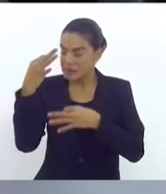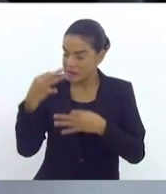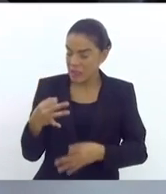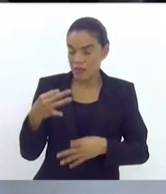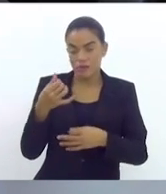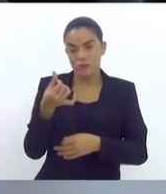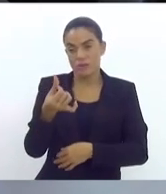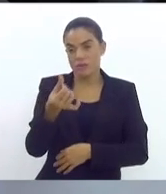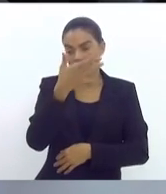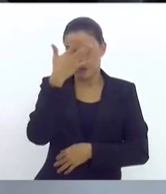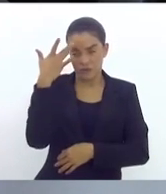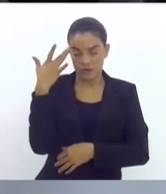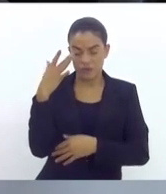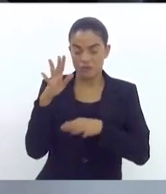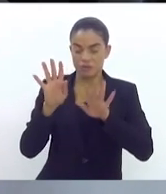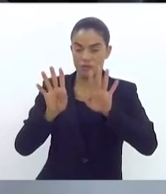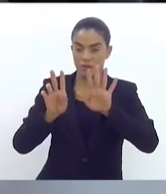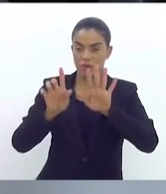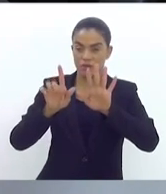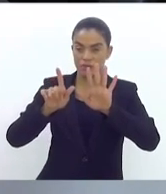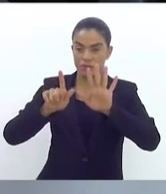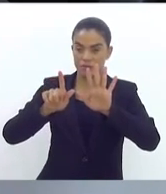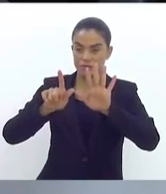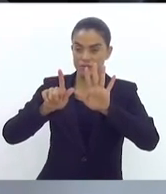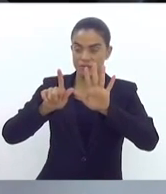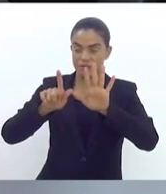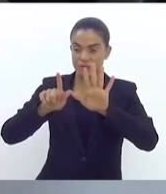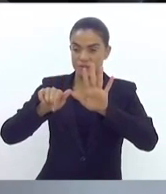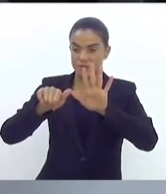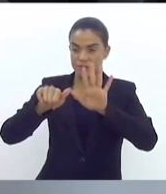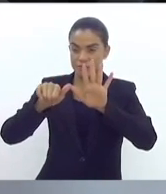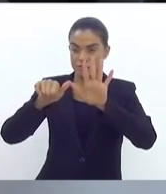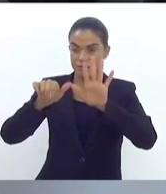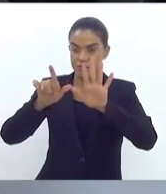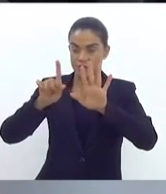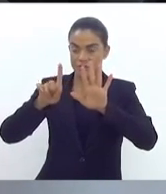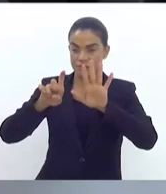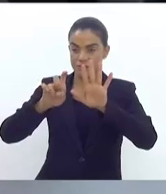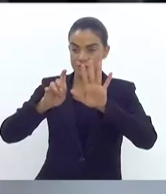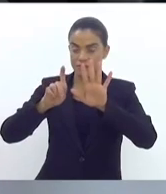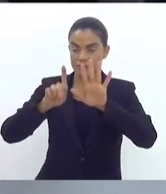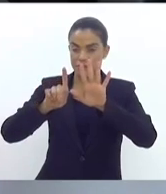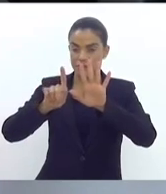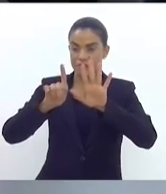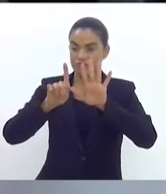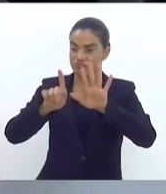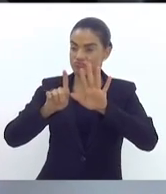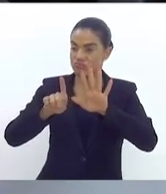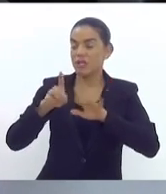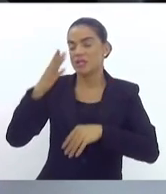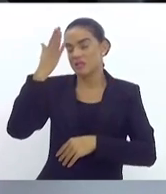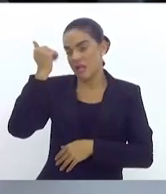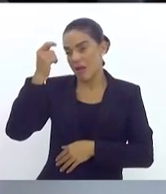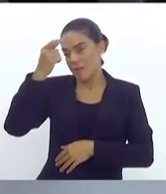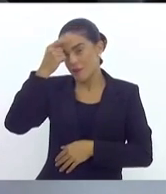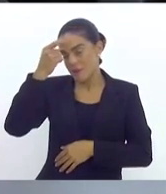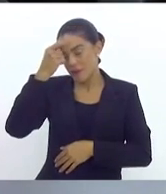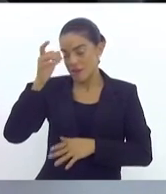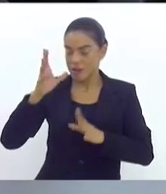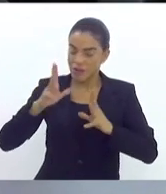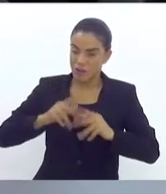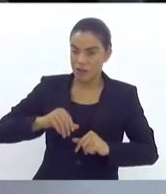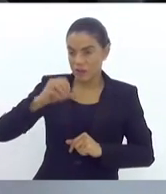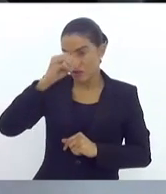6 pessoas. Portanto, o suspeito e mais 5 pessoas sabidamente inocentes que se